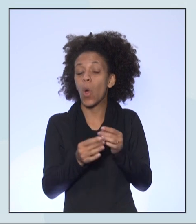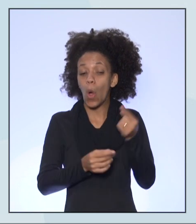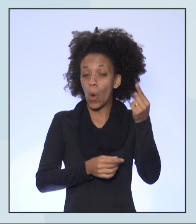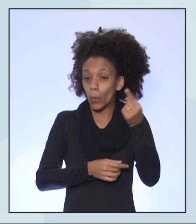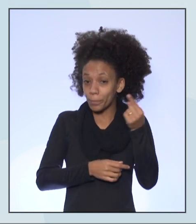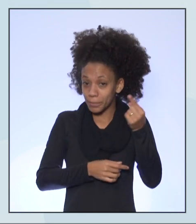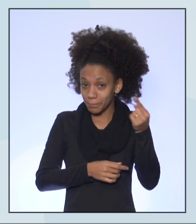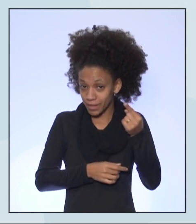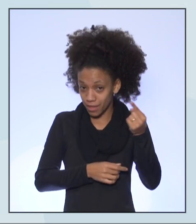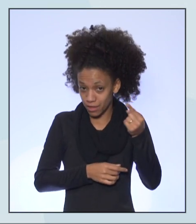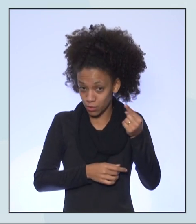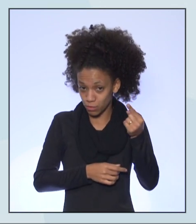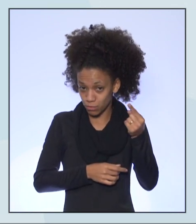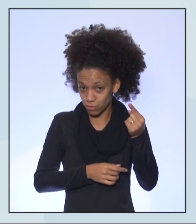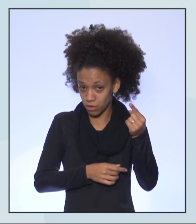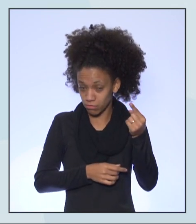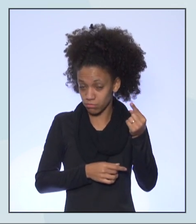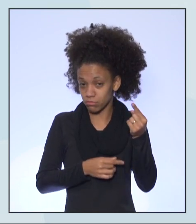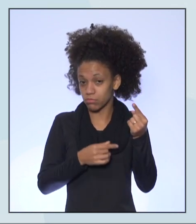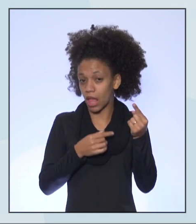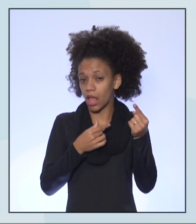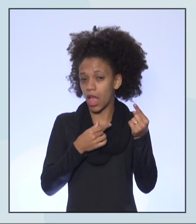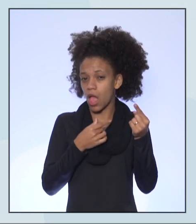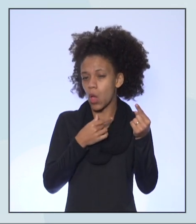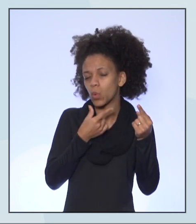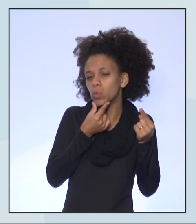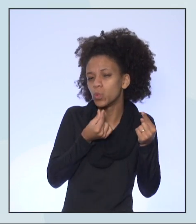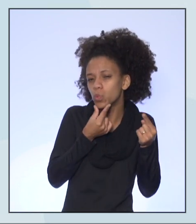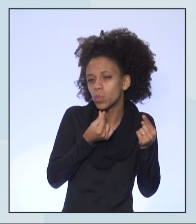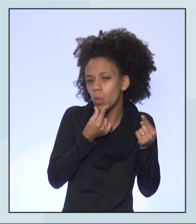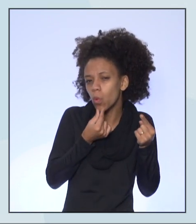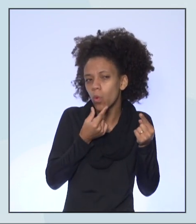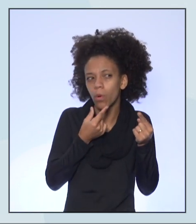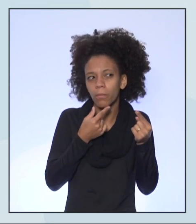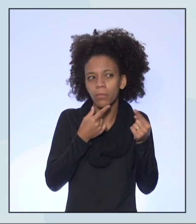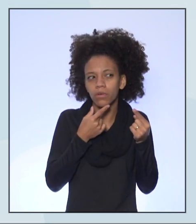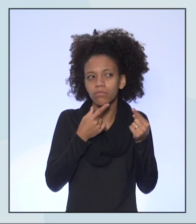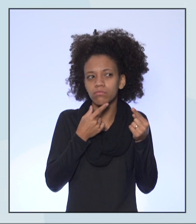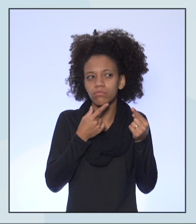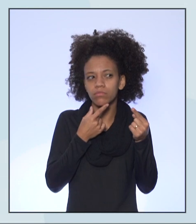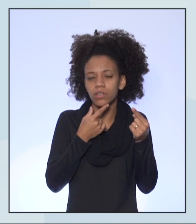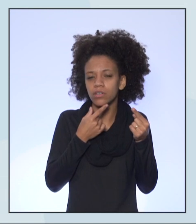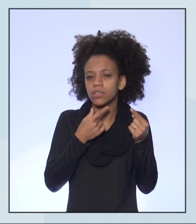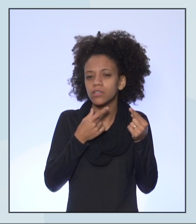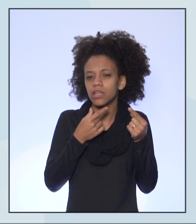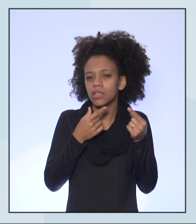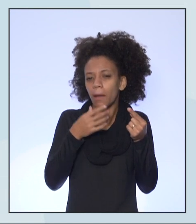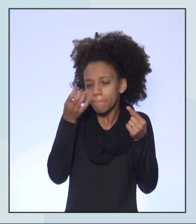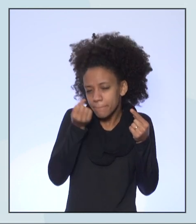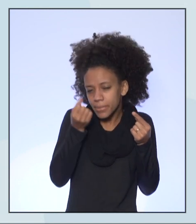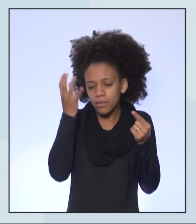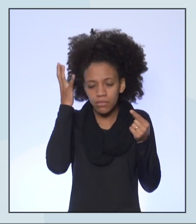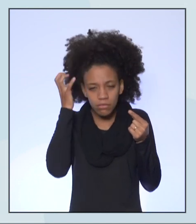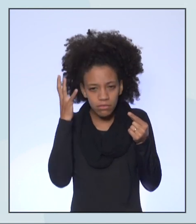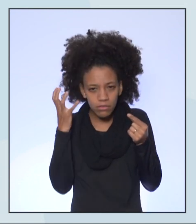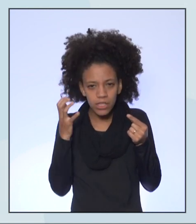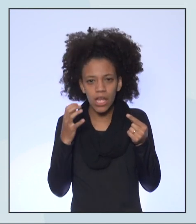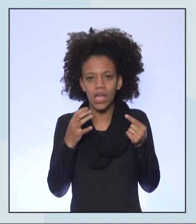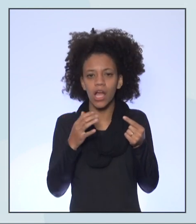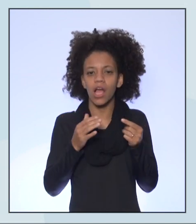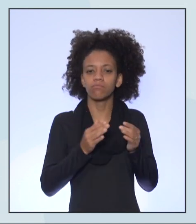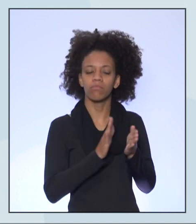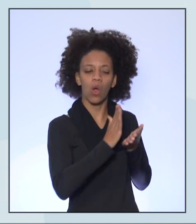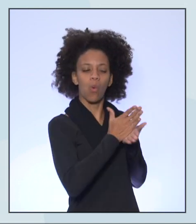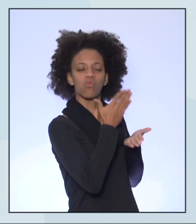primeiro da pessoa em perfil ali, o senhor com a cabeça grisalha. Ele está segurando um livro